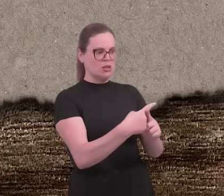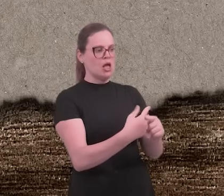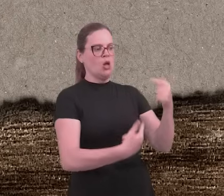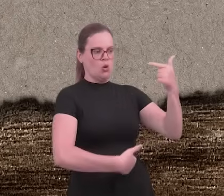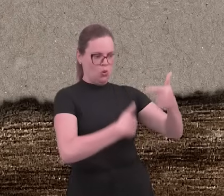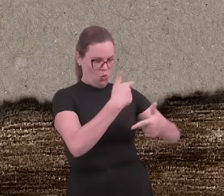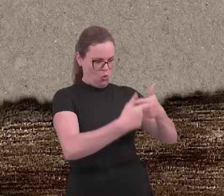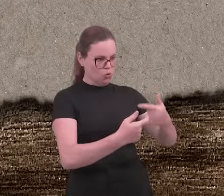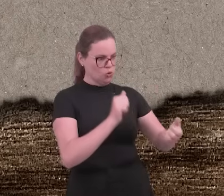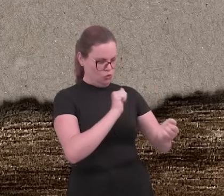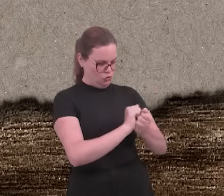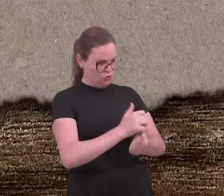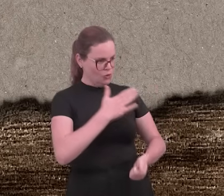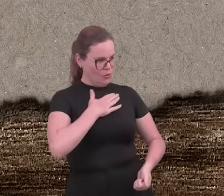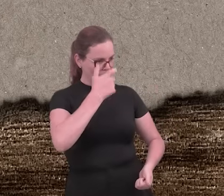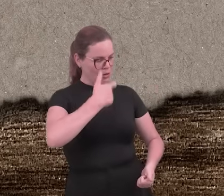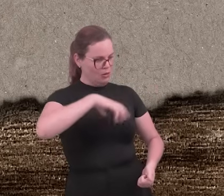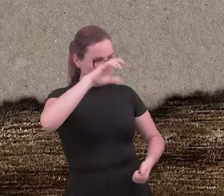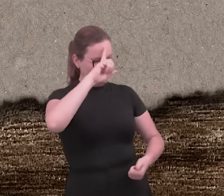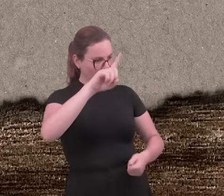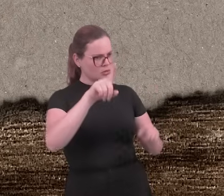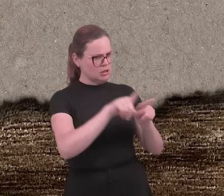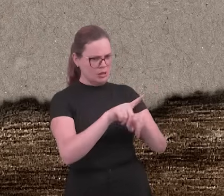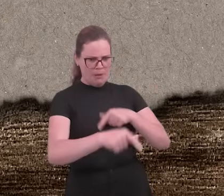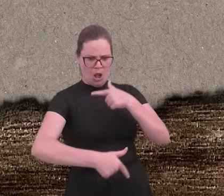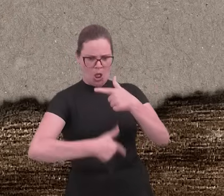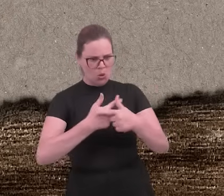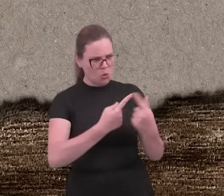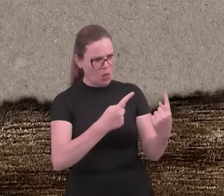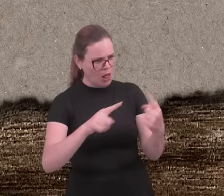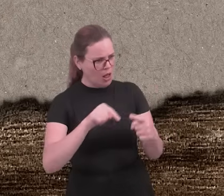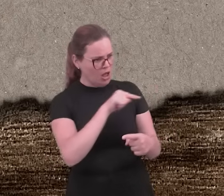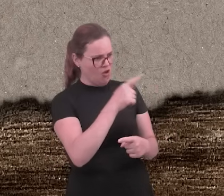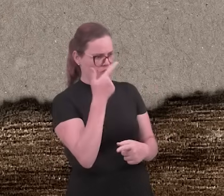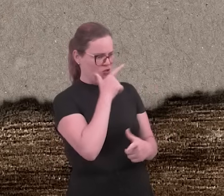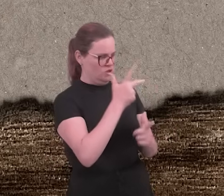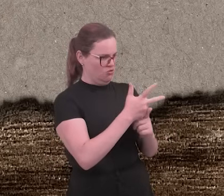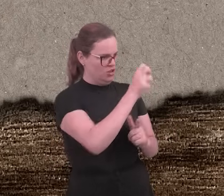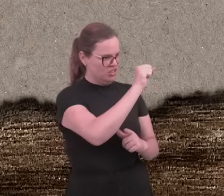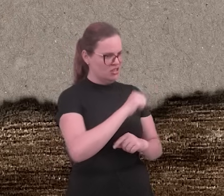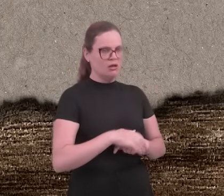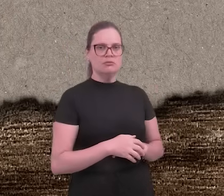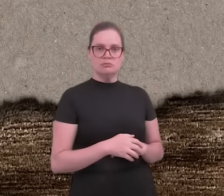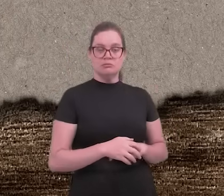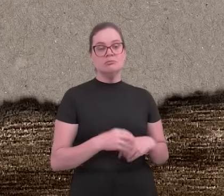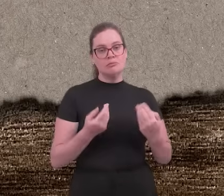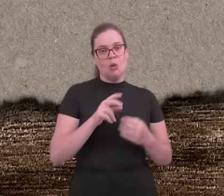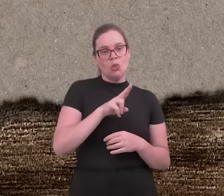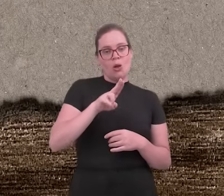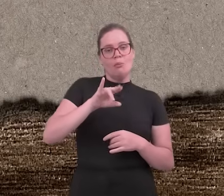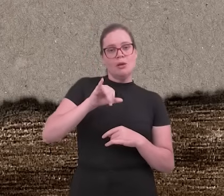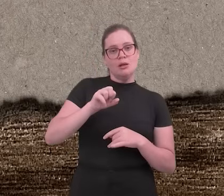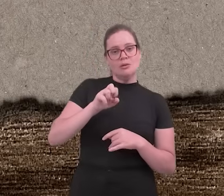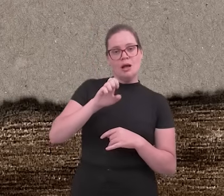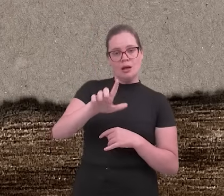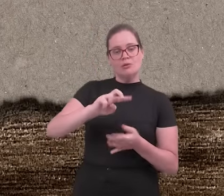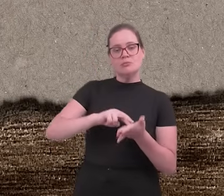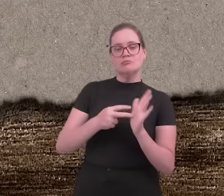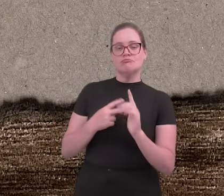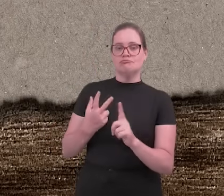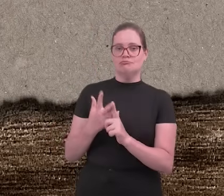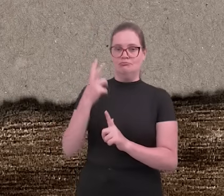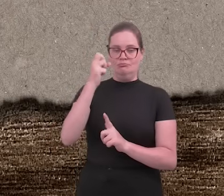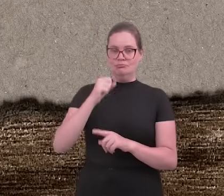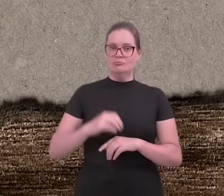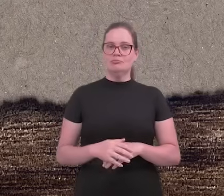com Deus e com os homens e prevaleceste. A nova geração